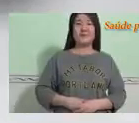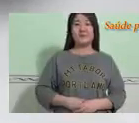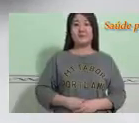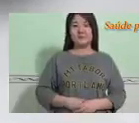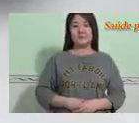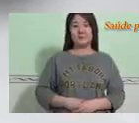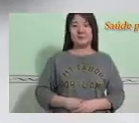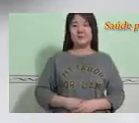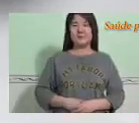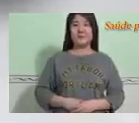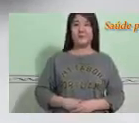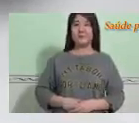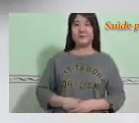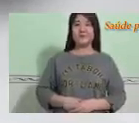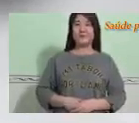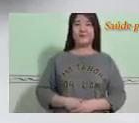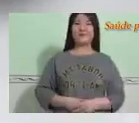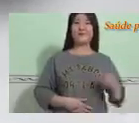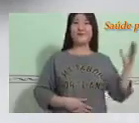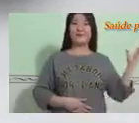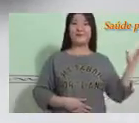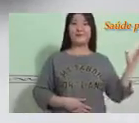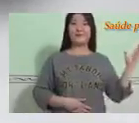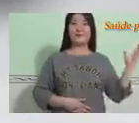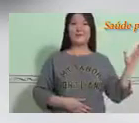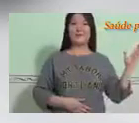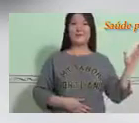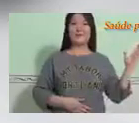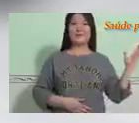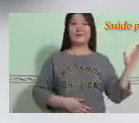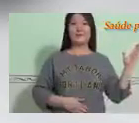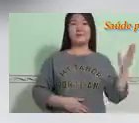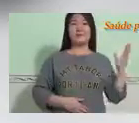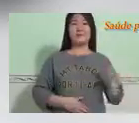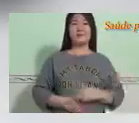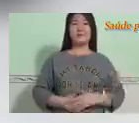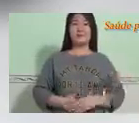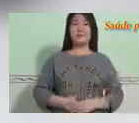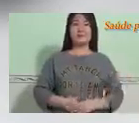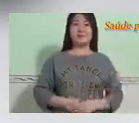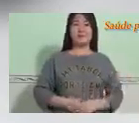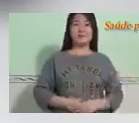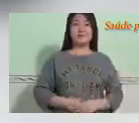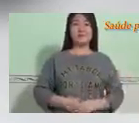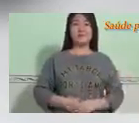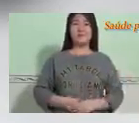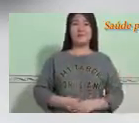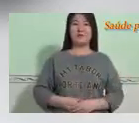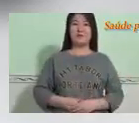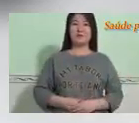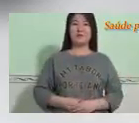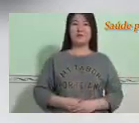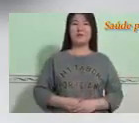Geralmente, vírgula, a cicatrização total de um piercing demora cerca de 1 mês, vírgula, após esse tempo é possível substituir